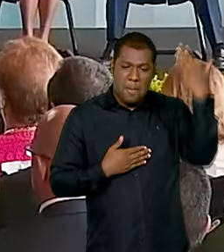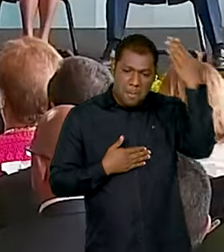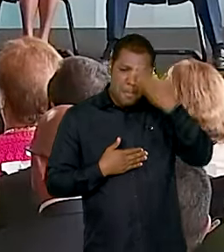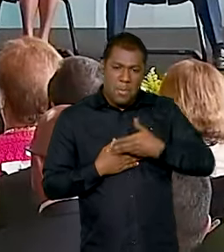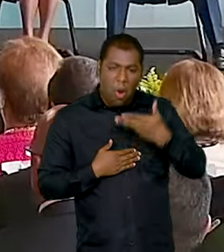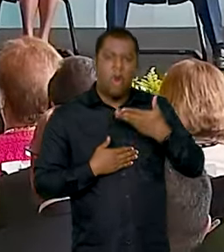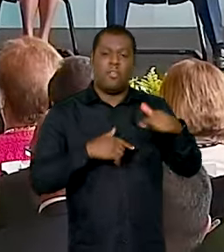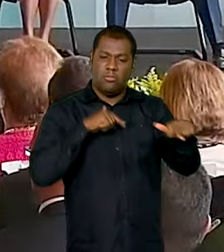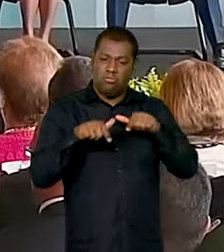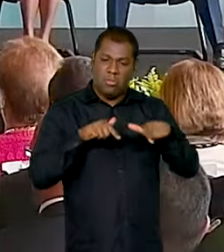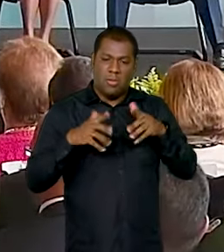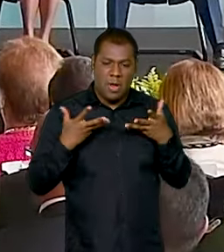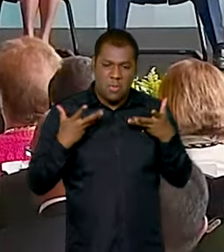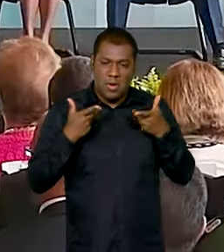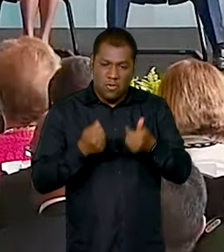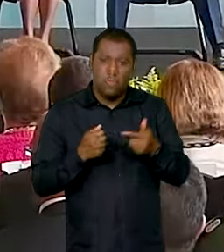gestão por mim e por minha equipe